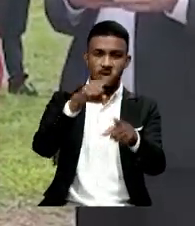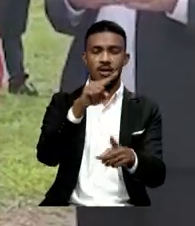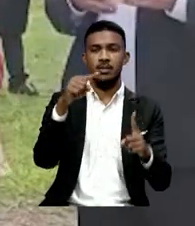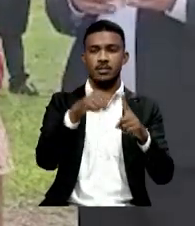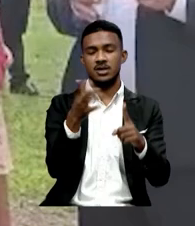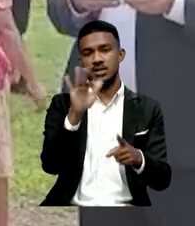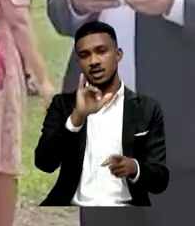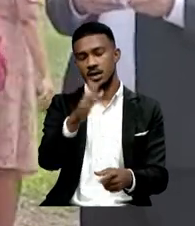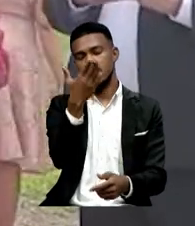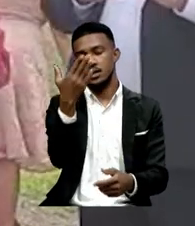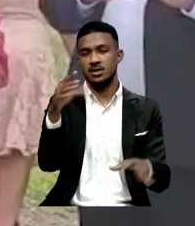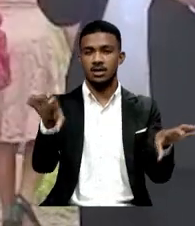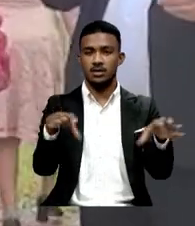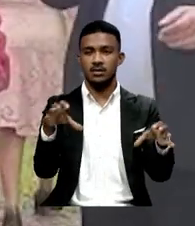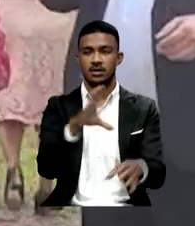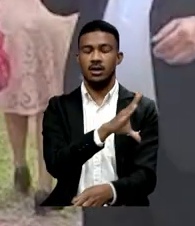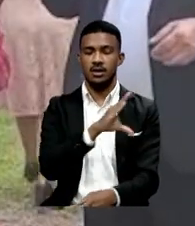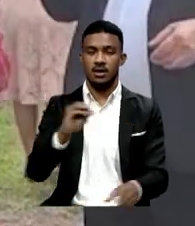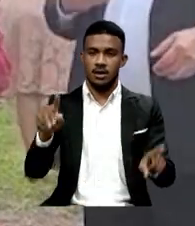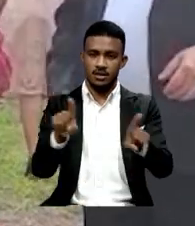servisu. Ne duni.